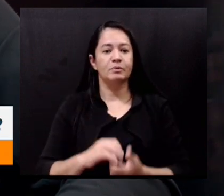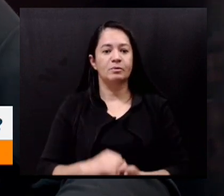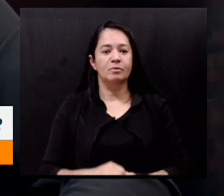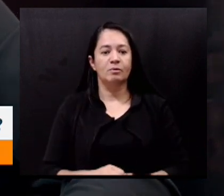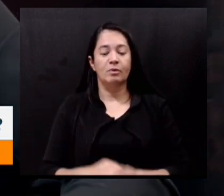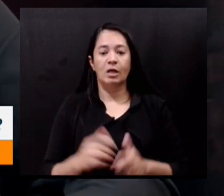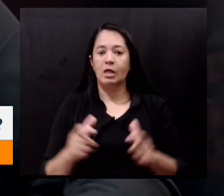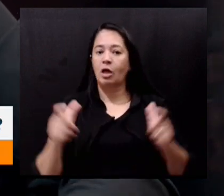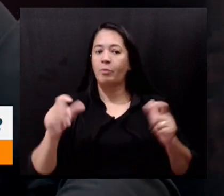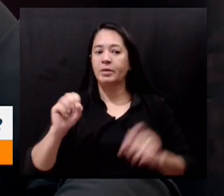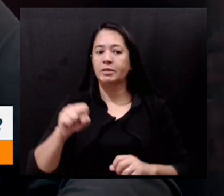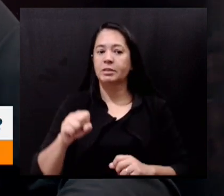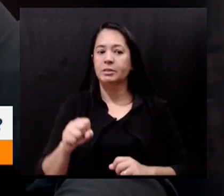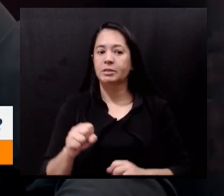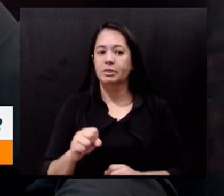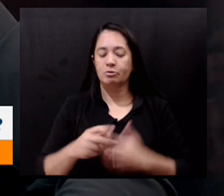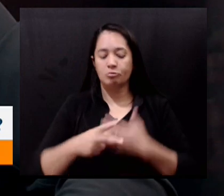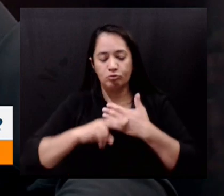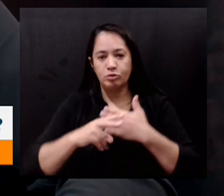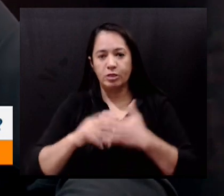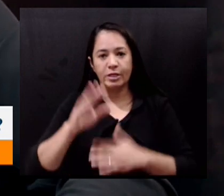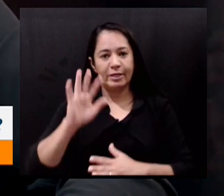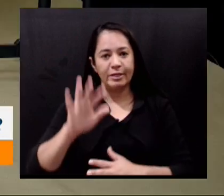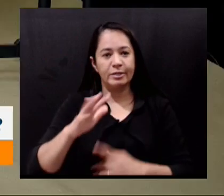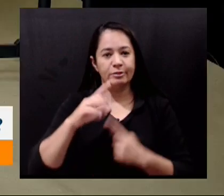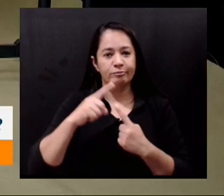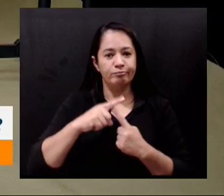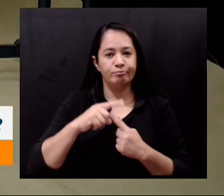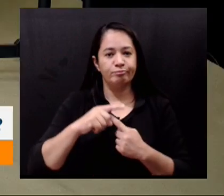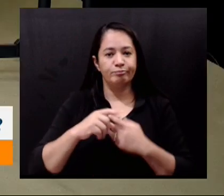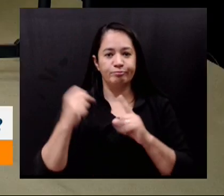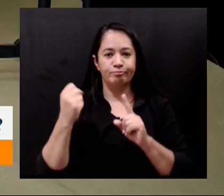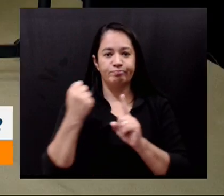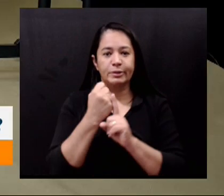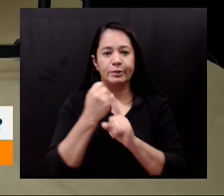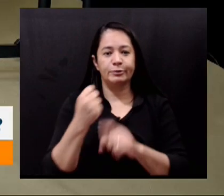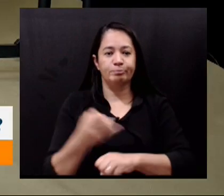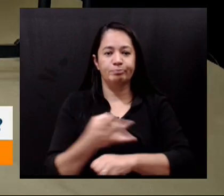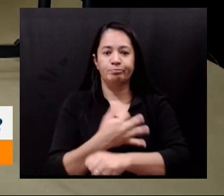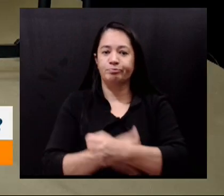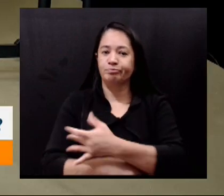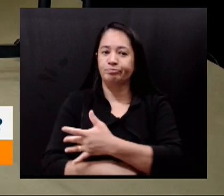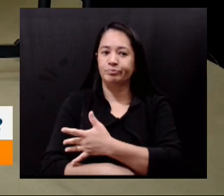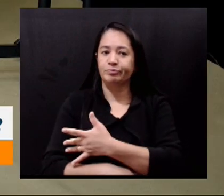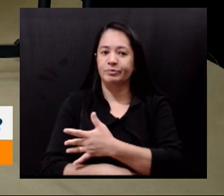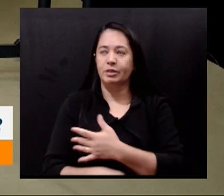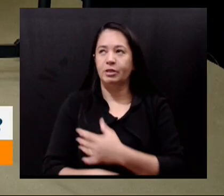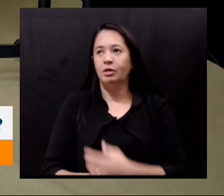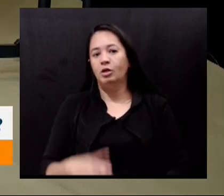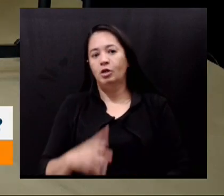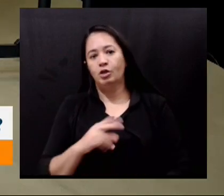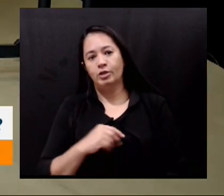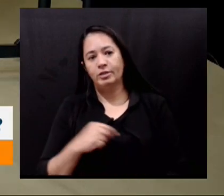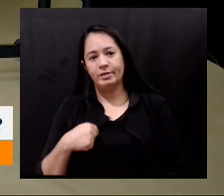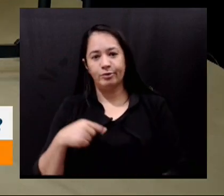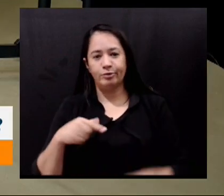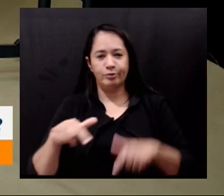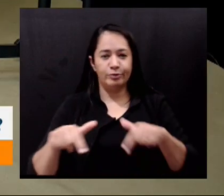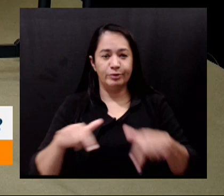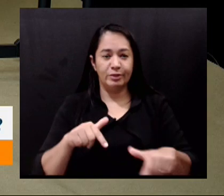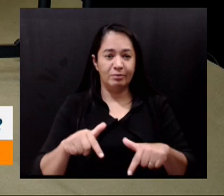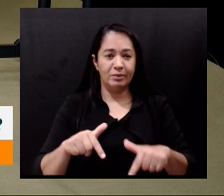probabilidade para esse tipo de impacto emocional. Nossa, gente, eu vou falar, eu estou trabalhando tanto essa questão minha de rede